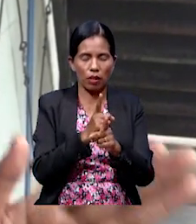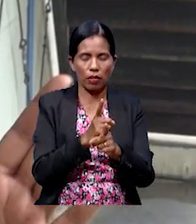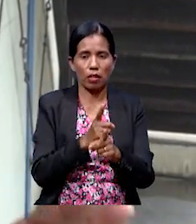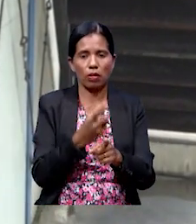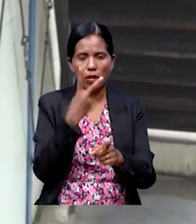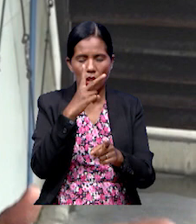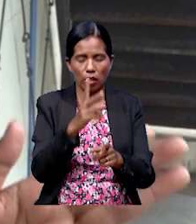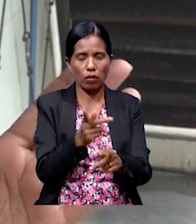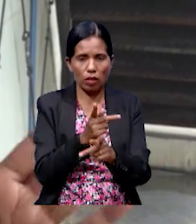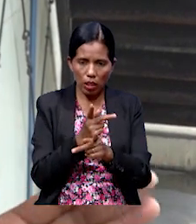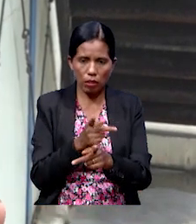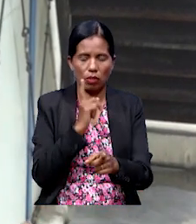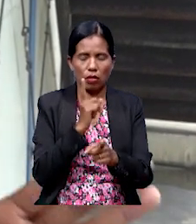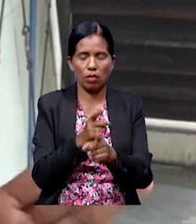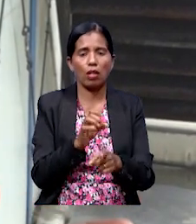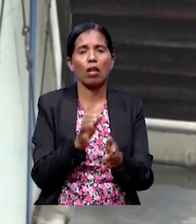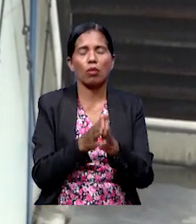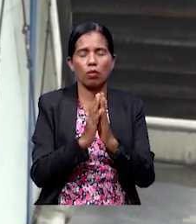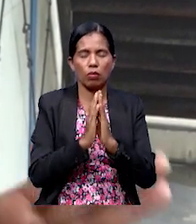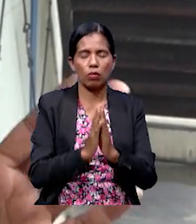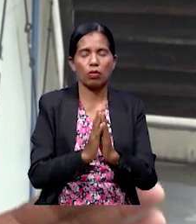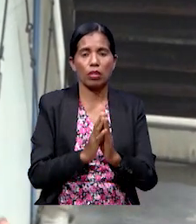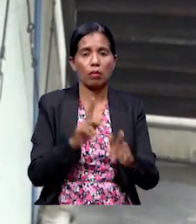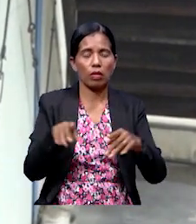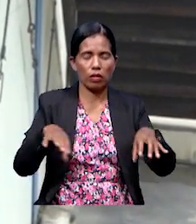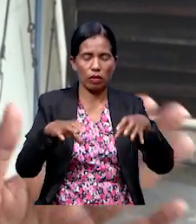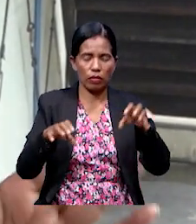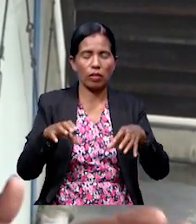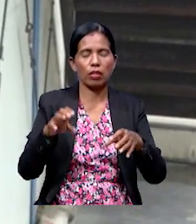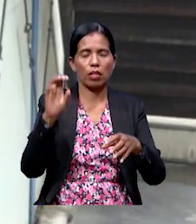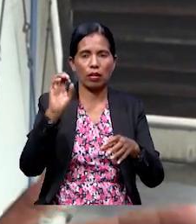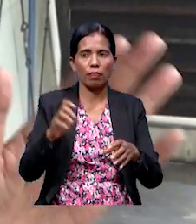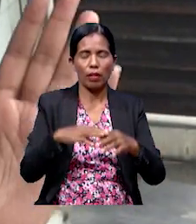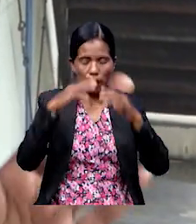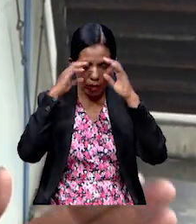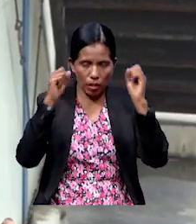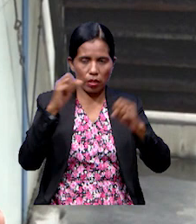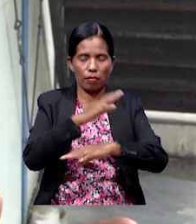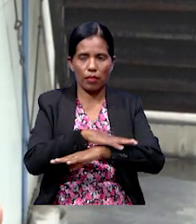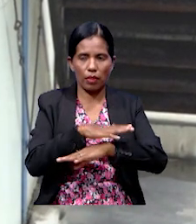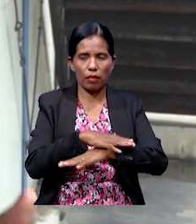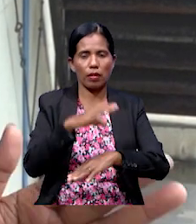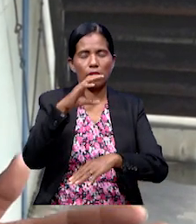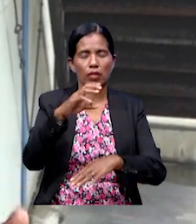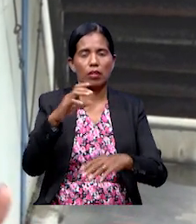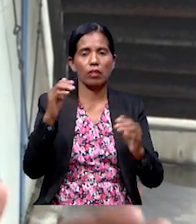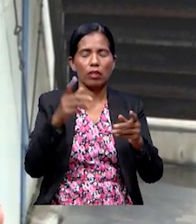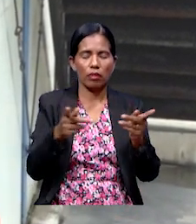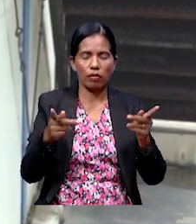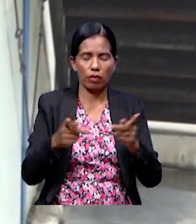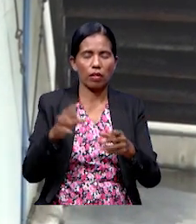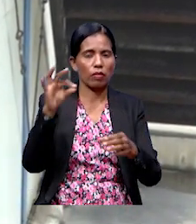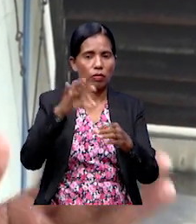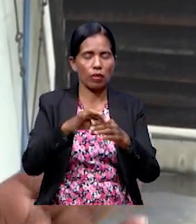teptebes, ao russo ba oficiais eleitorais Sira, brigadista Sira, presidente da mesa Sira e a centro de votação e estação de